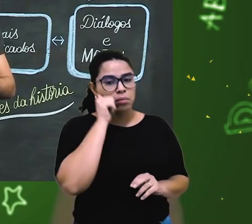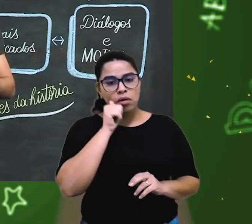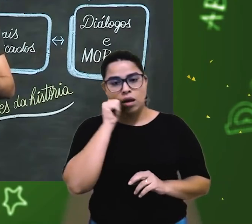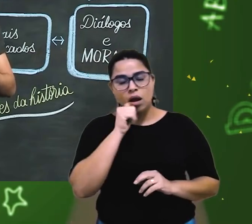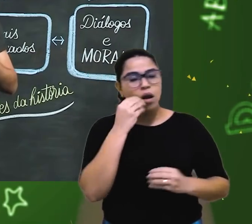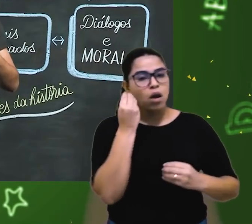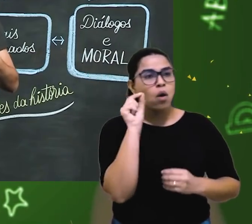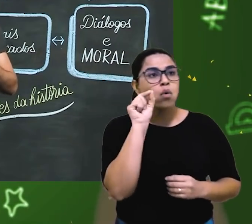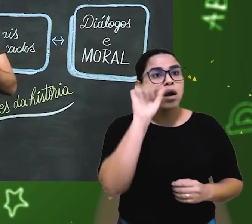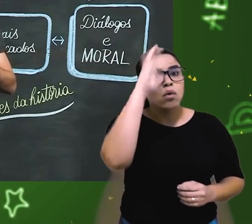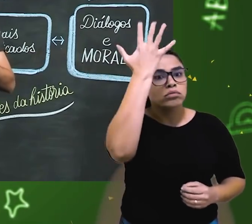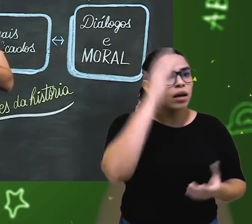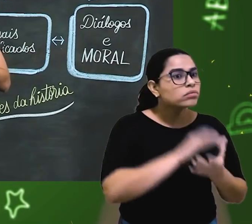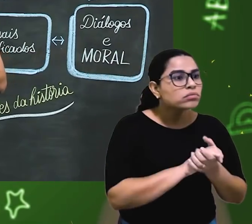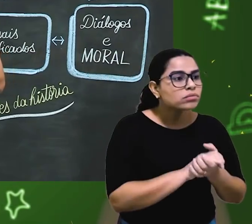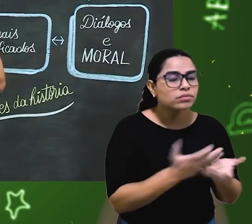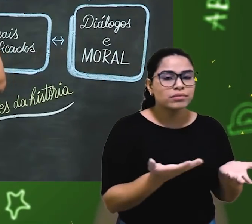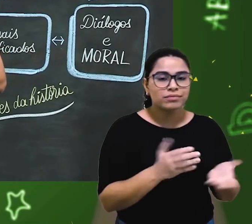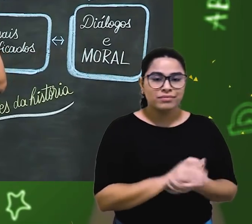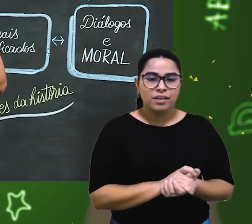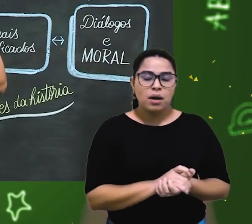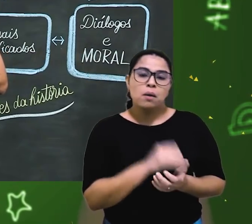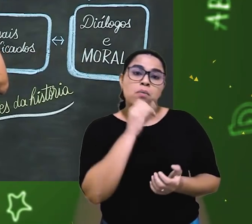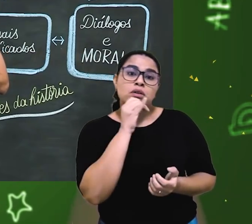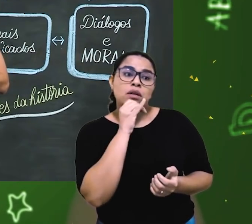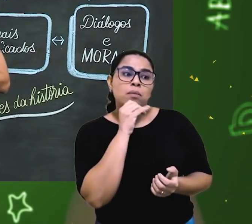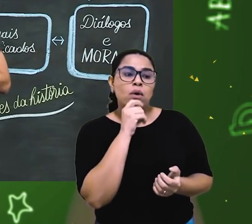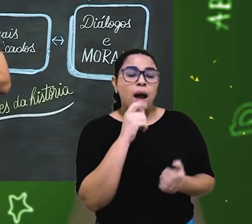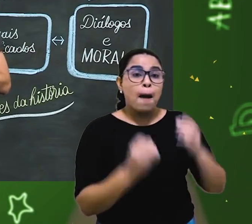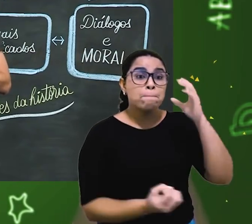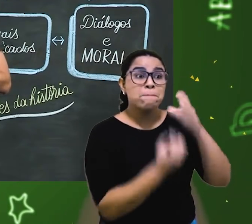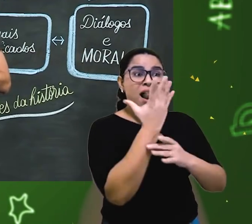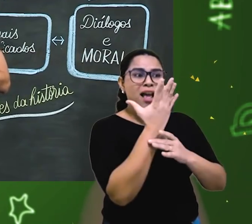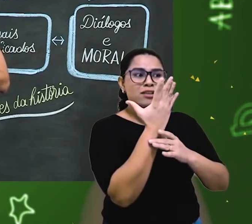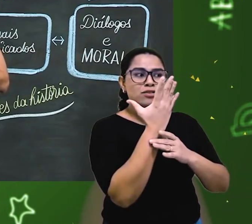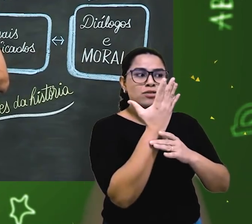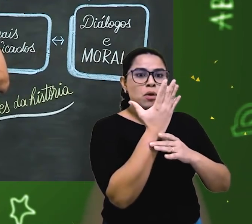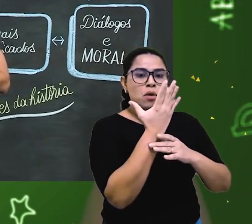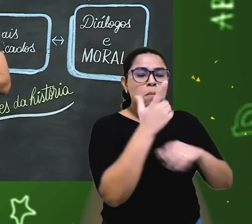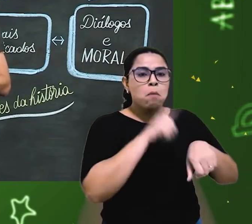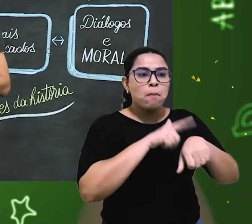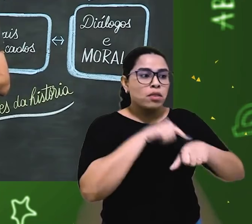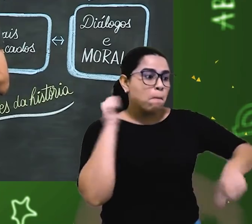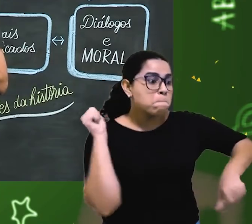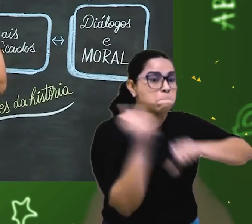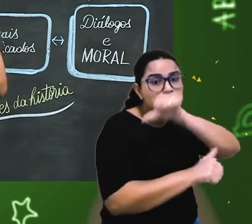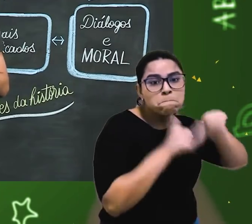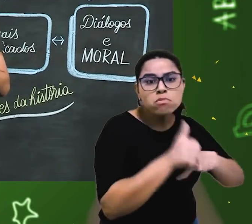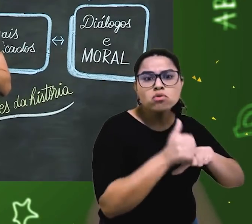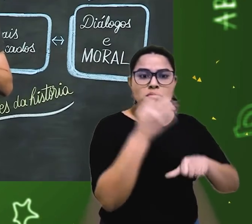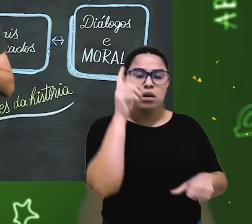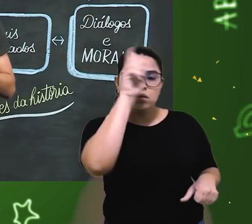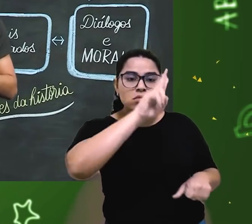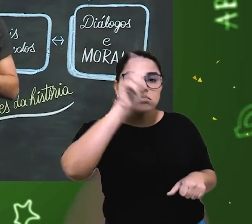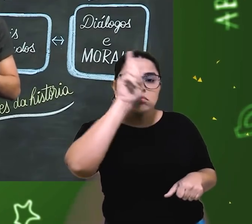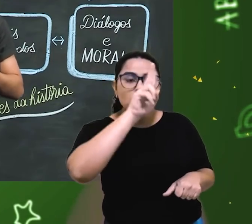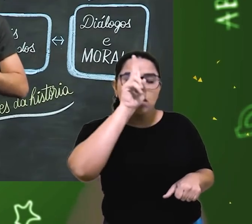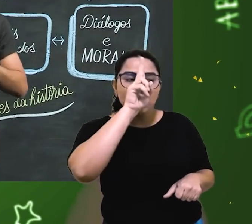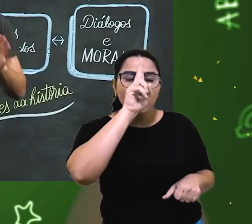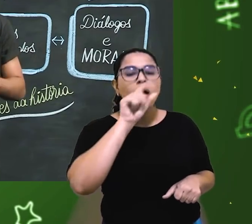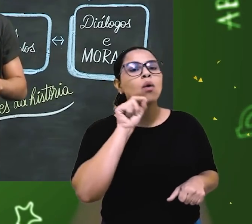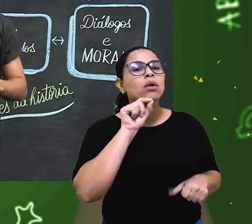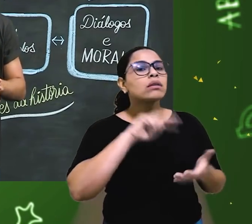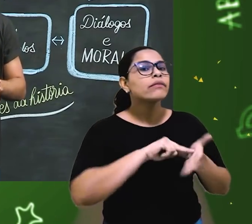acontecendo nessa relação. De repente, vem um elemento modificador. O que é que vai fazer esse elemento modificador? Ele vai instalar o que a gente chama de